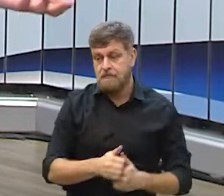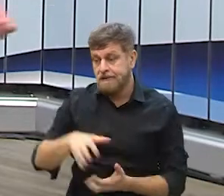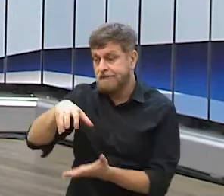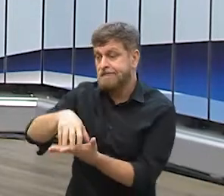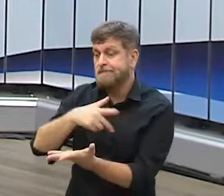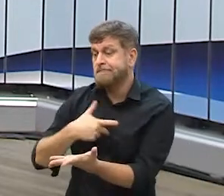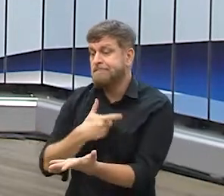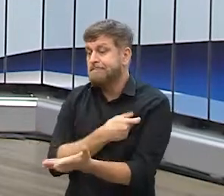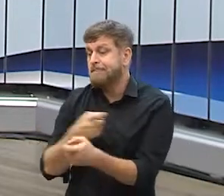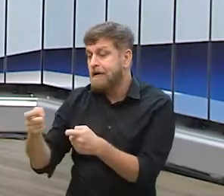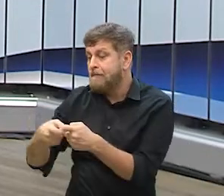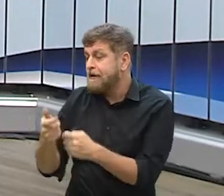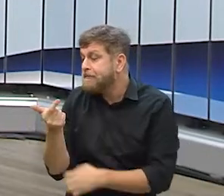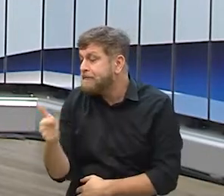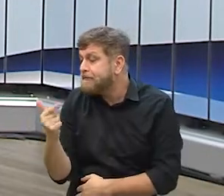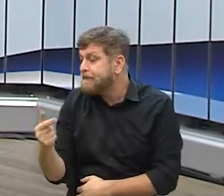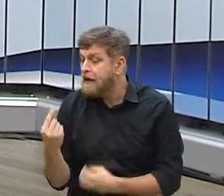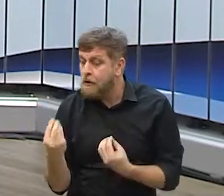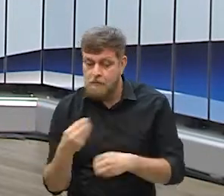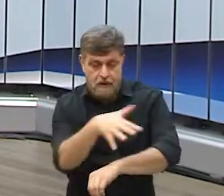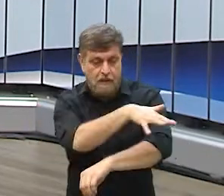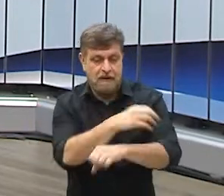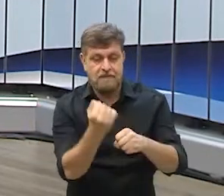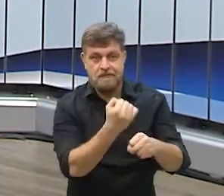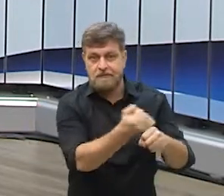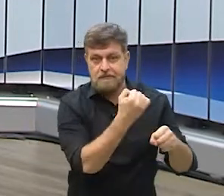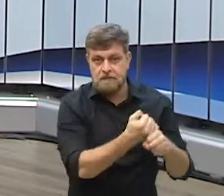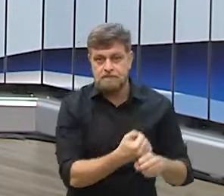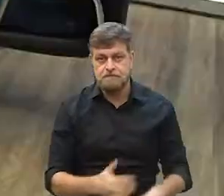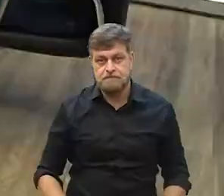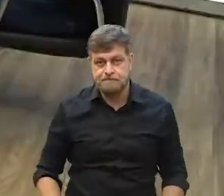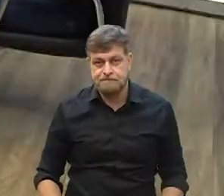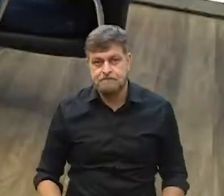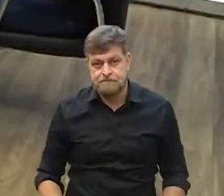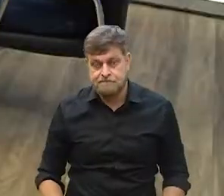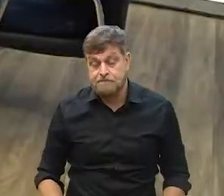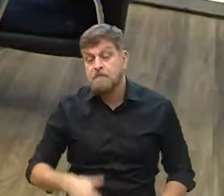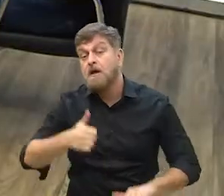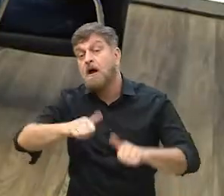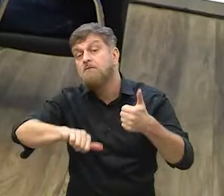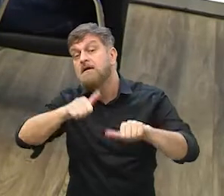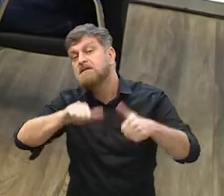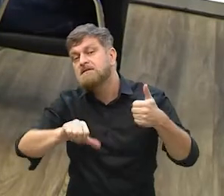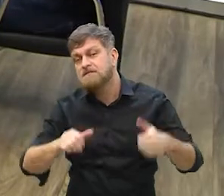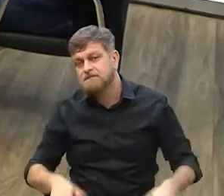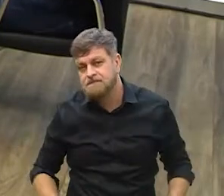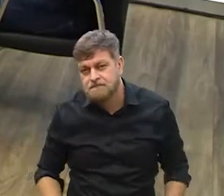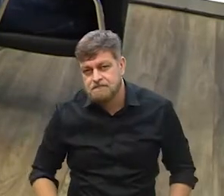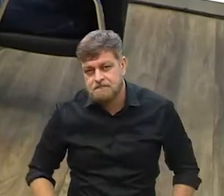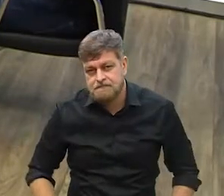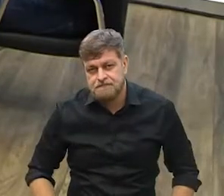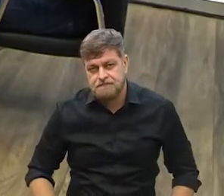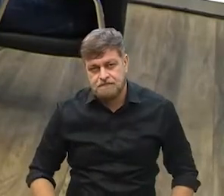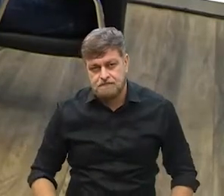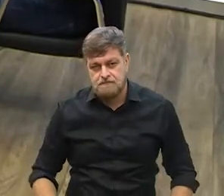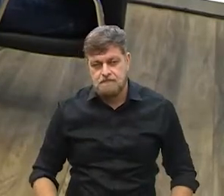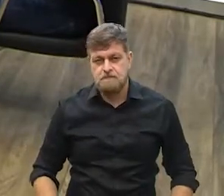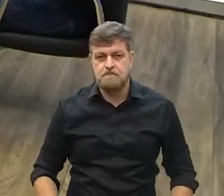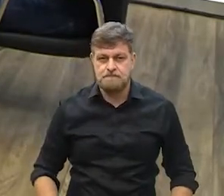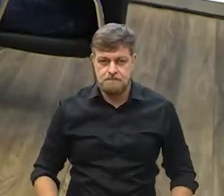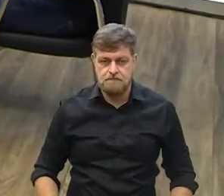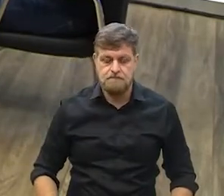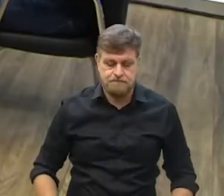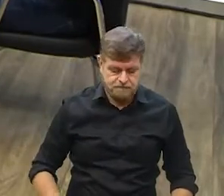centro de saúde, por que vocês estão construindo praça? Como é que vocês colocam isso na balança? Ó, isso é